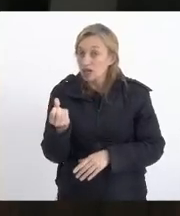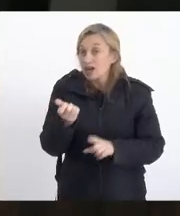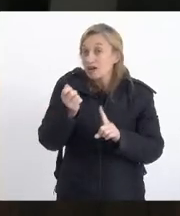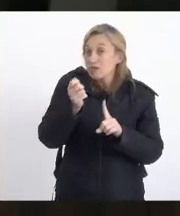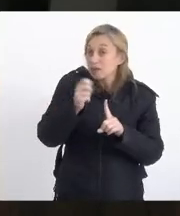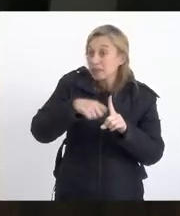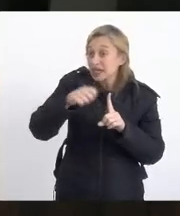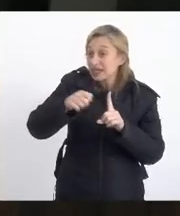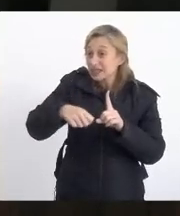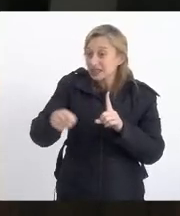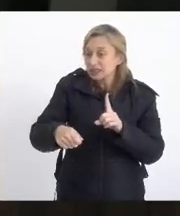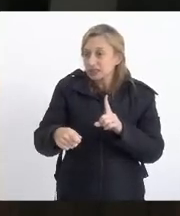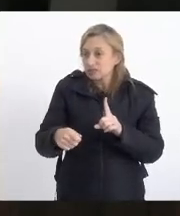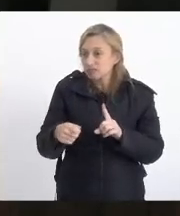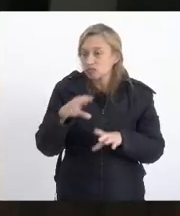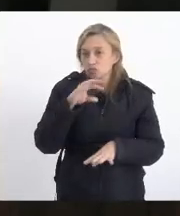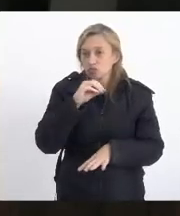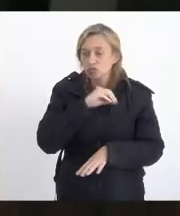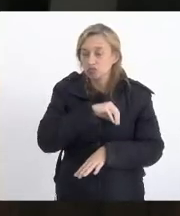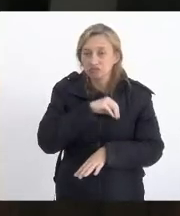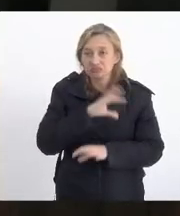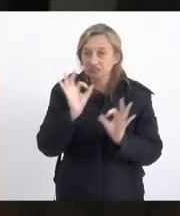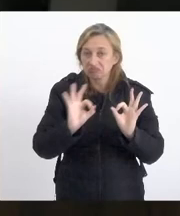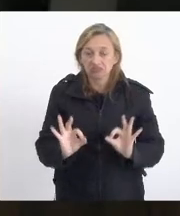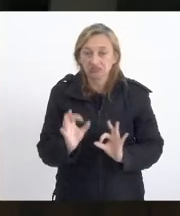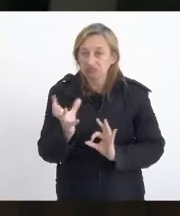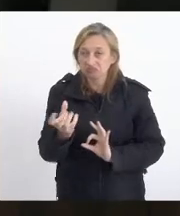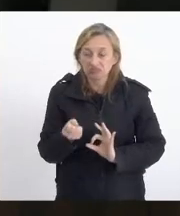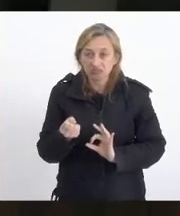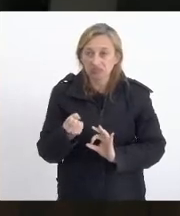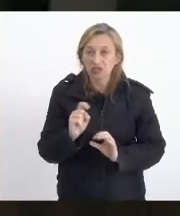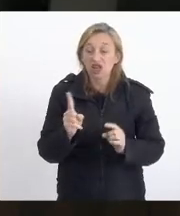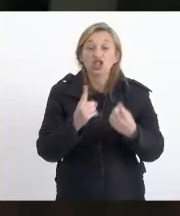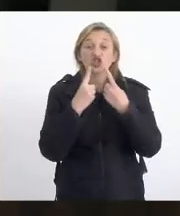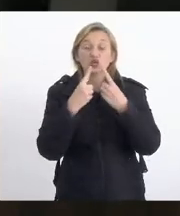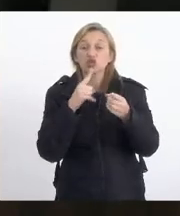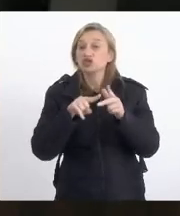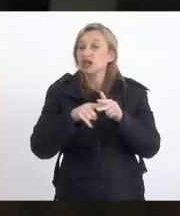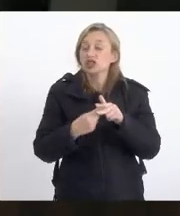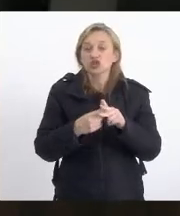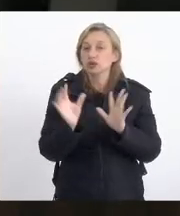sem receber. E não era discutindo reajuste,